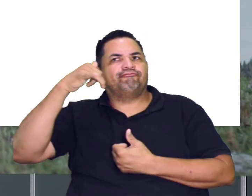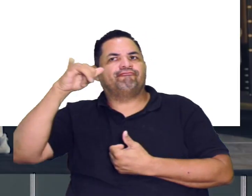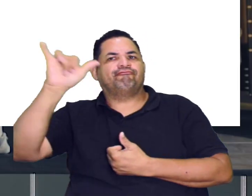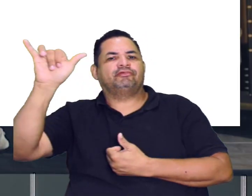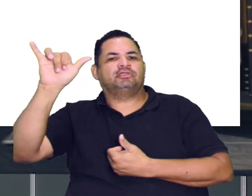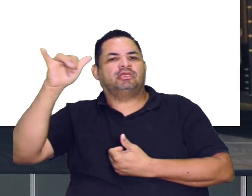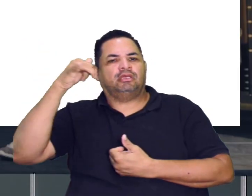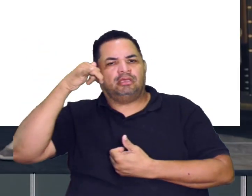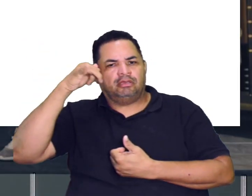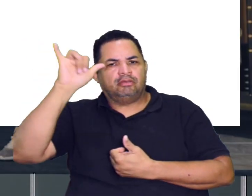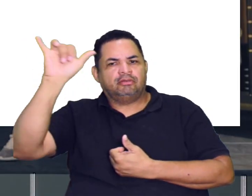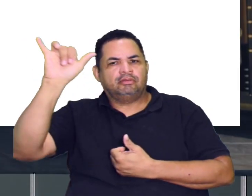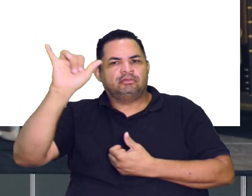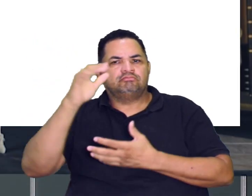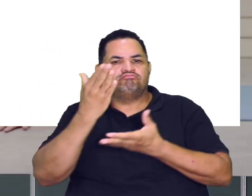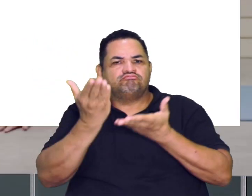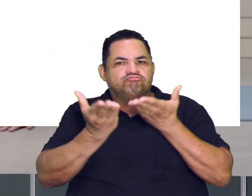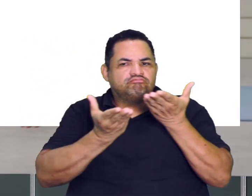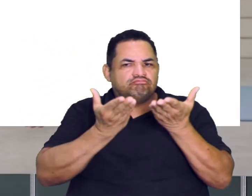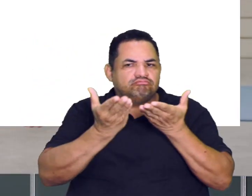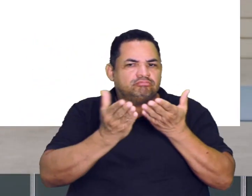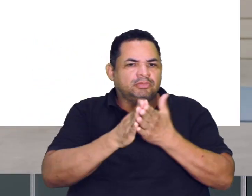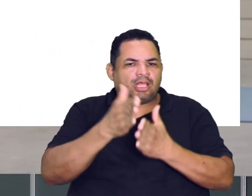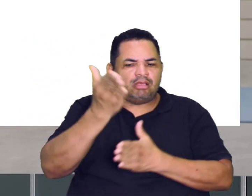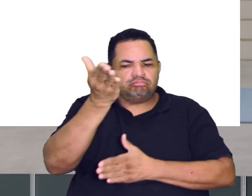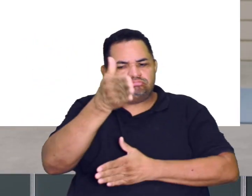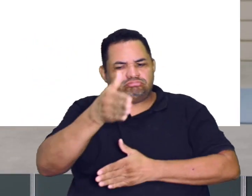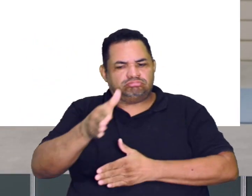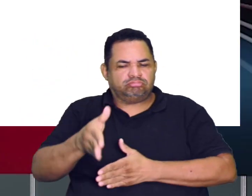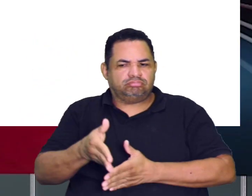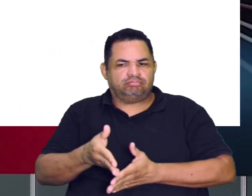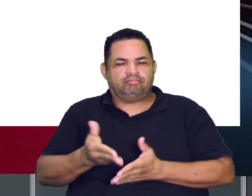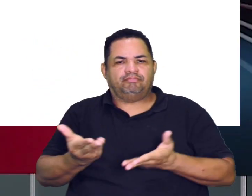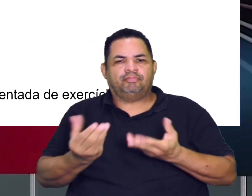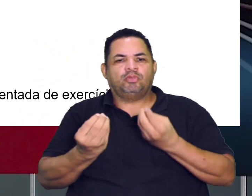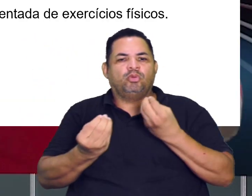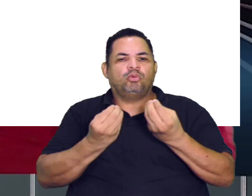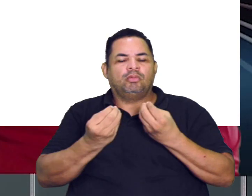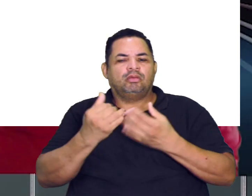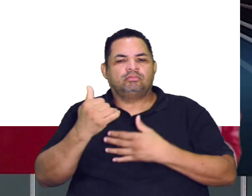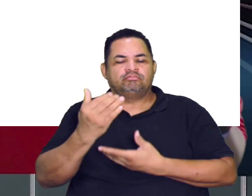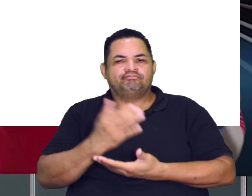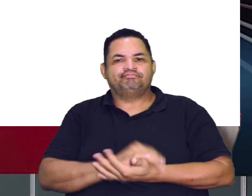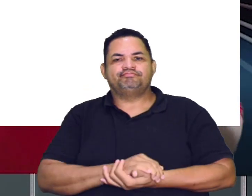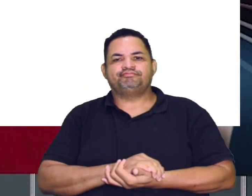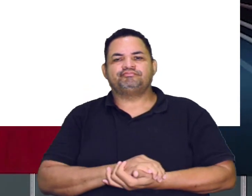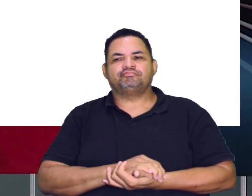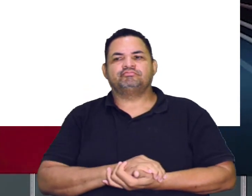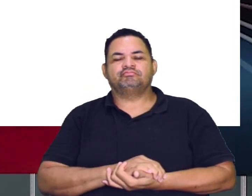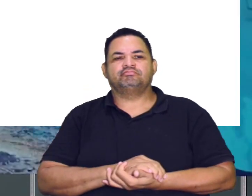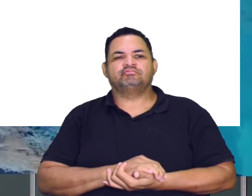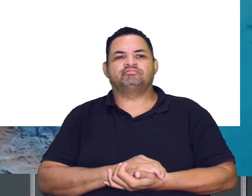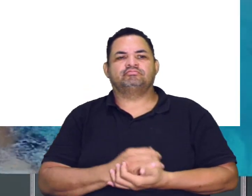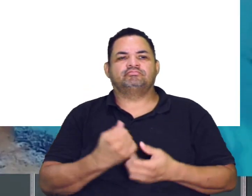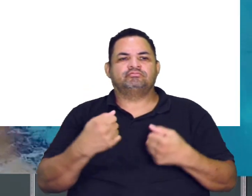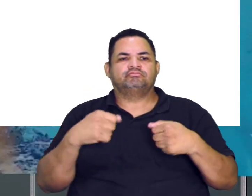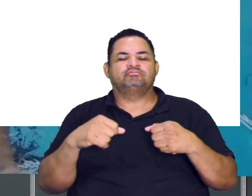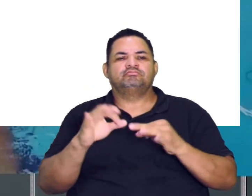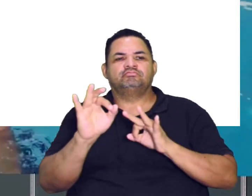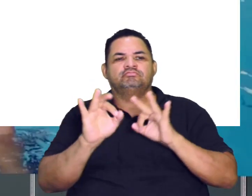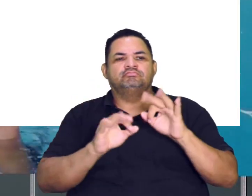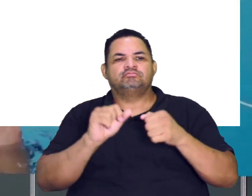Iris, prevenir ou tratar esses desvios posturais, né? Como que eu posso fazer isso? Então, eu